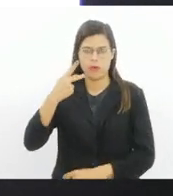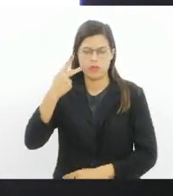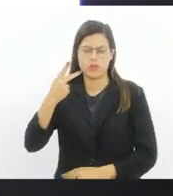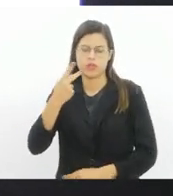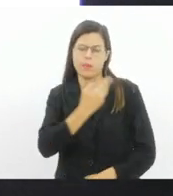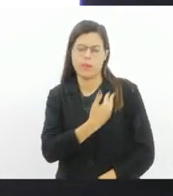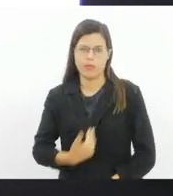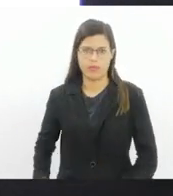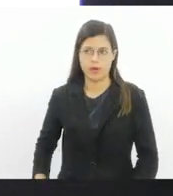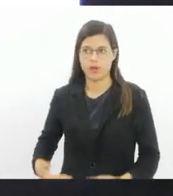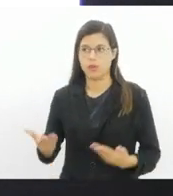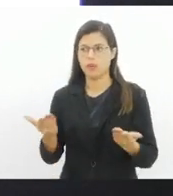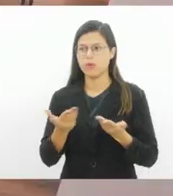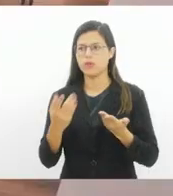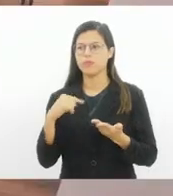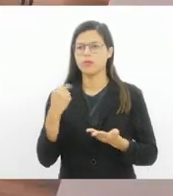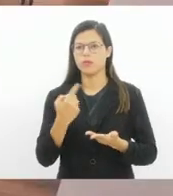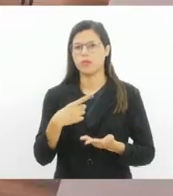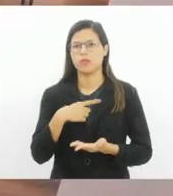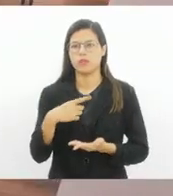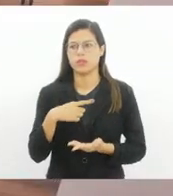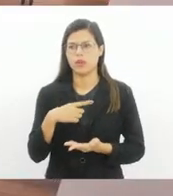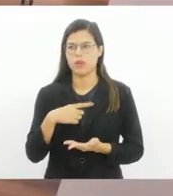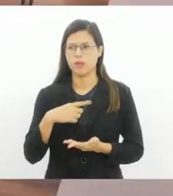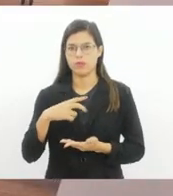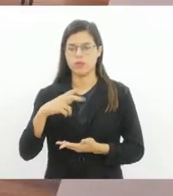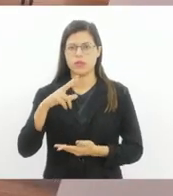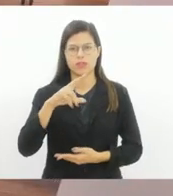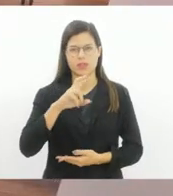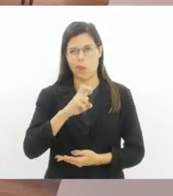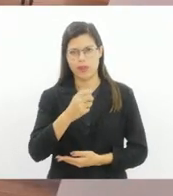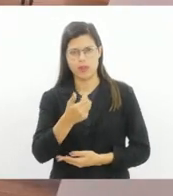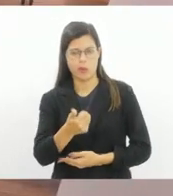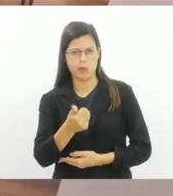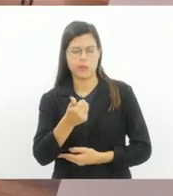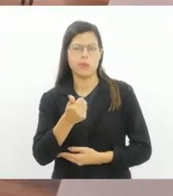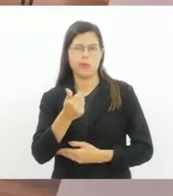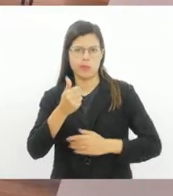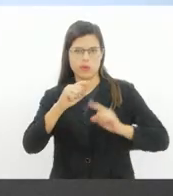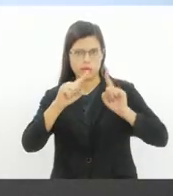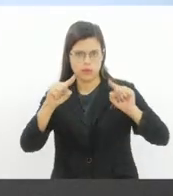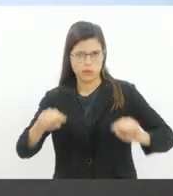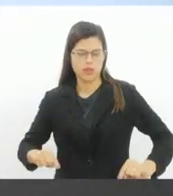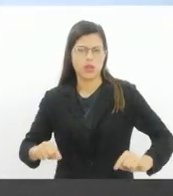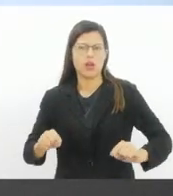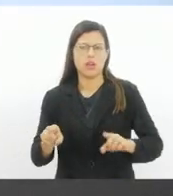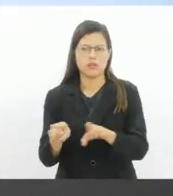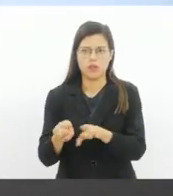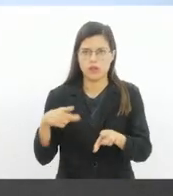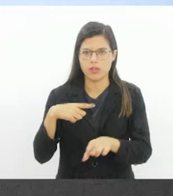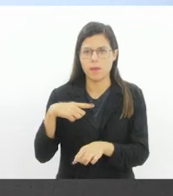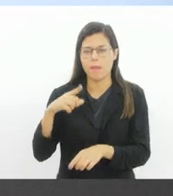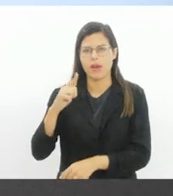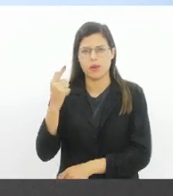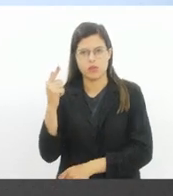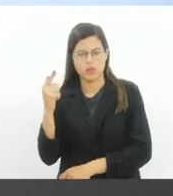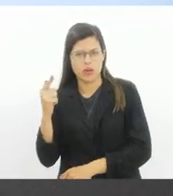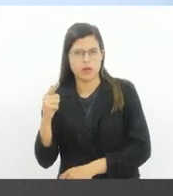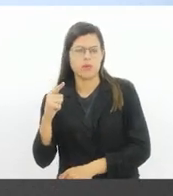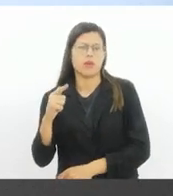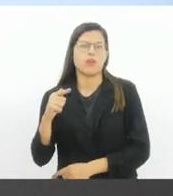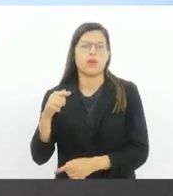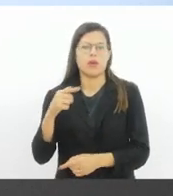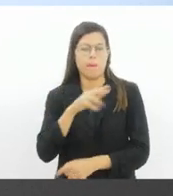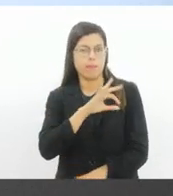Hoje, nós temos em torno de 51 funcionários, servidores, nós temos geógrafos, policiais militares,